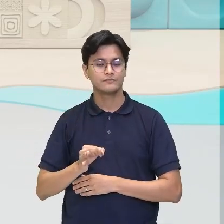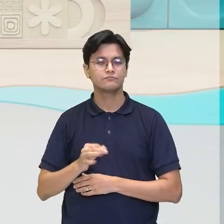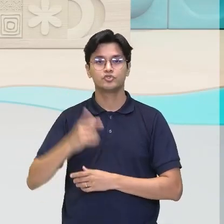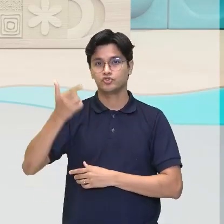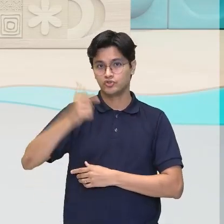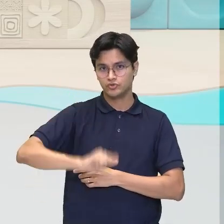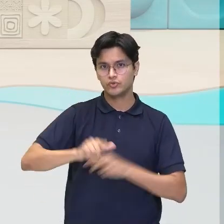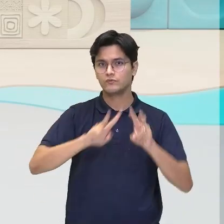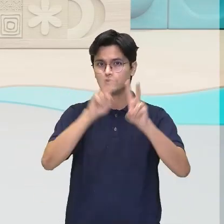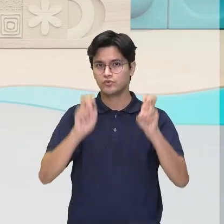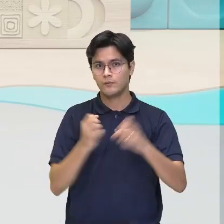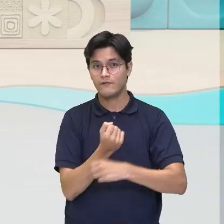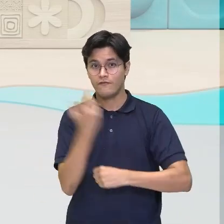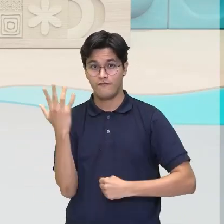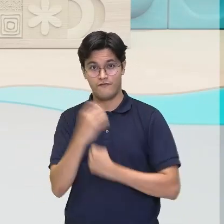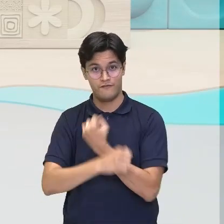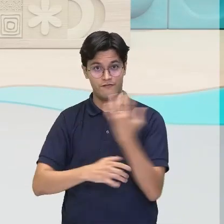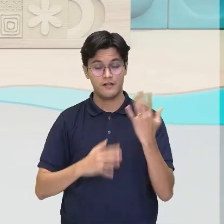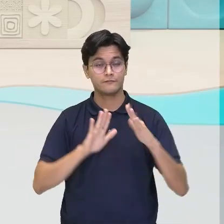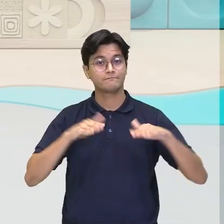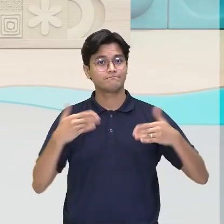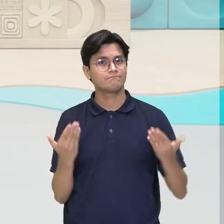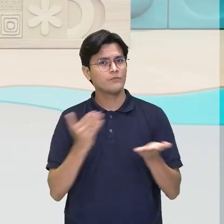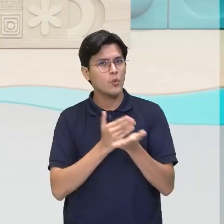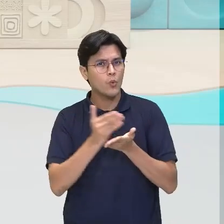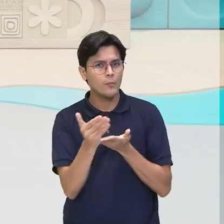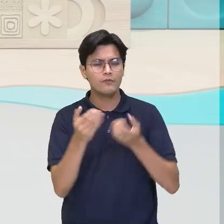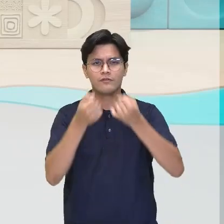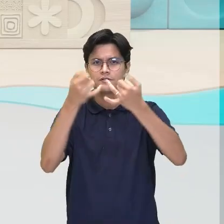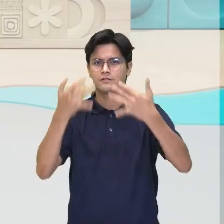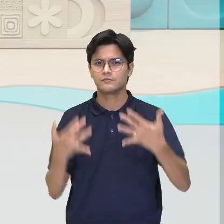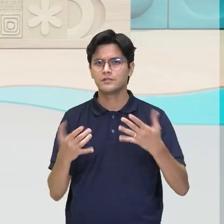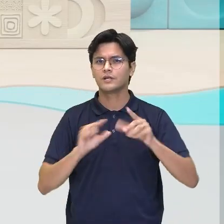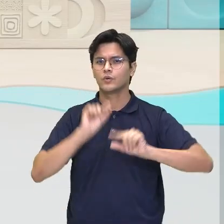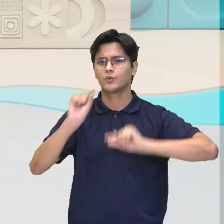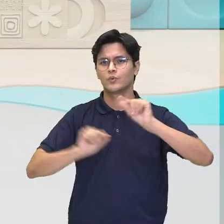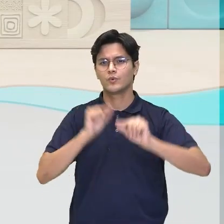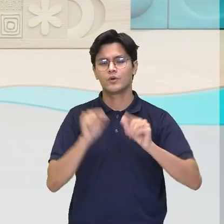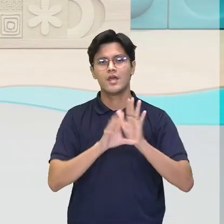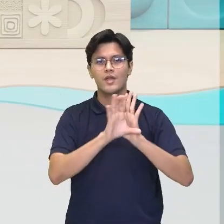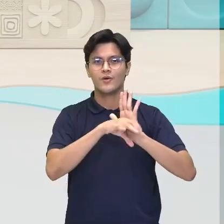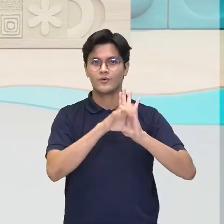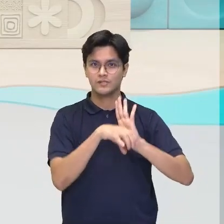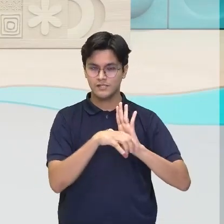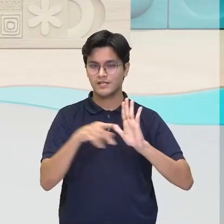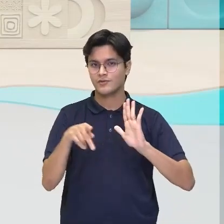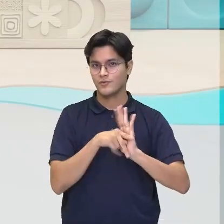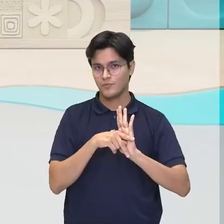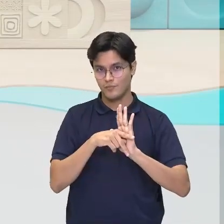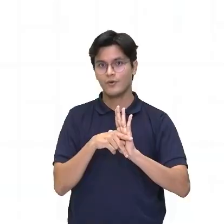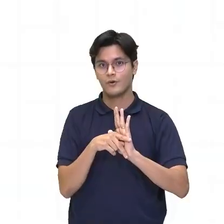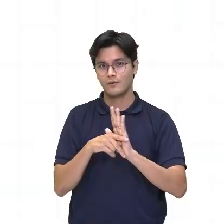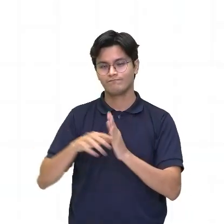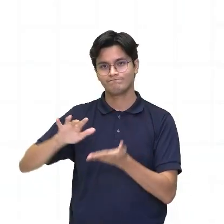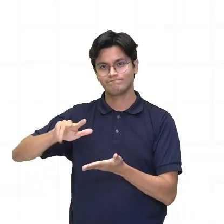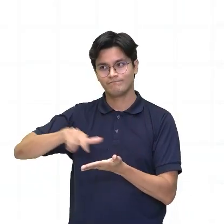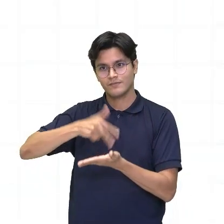Então, vamos dar início falando dos conceitos que envolvem as danças tradicionais. Vamos